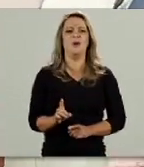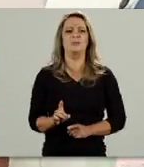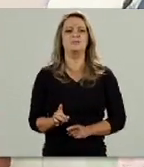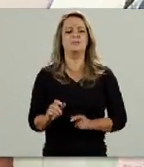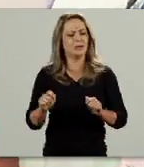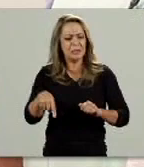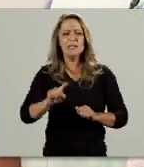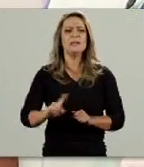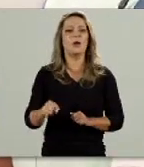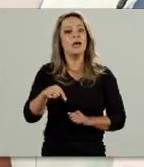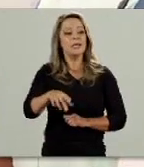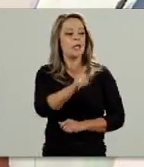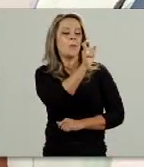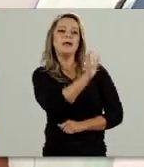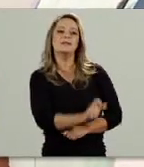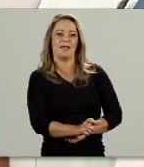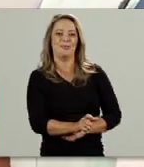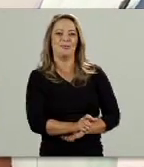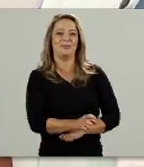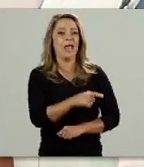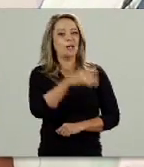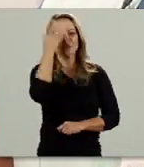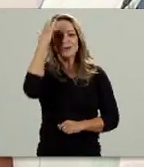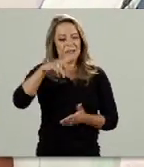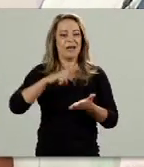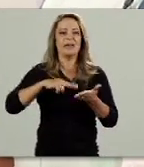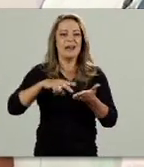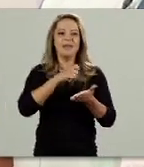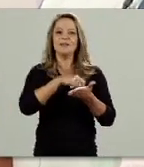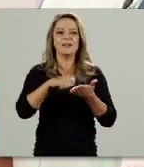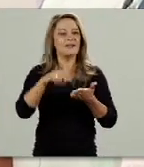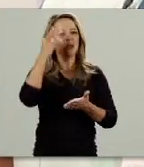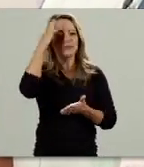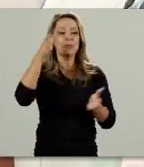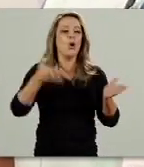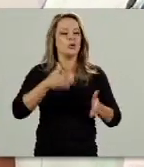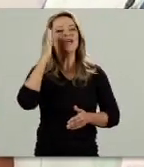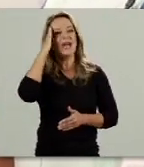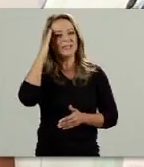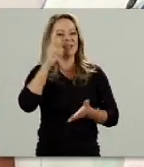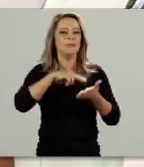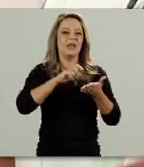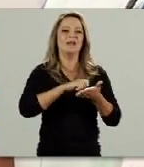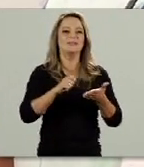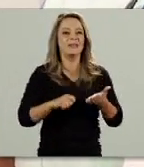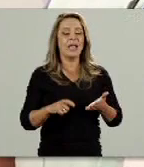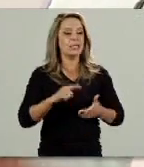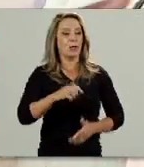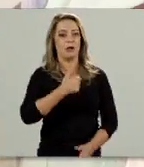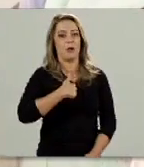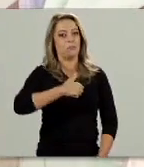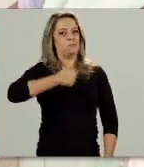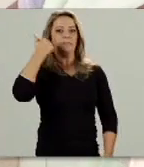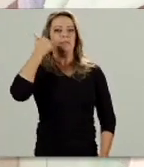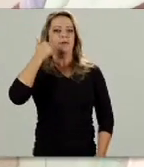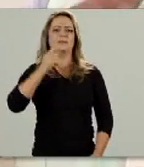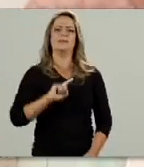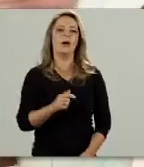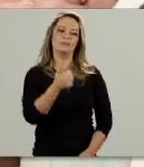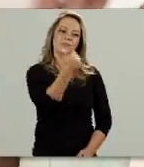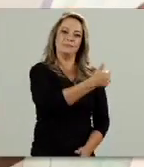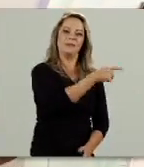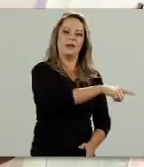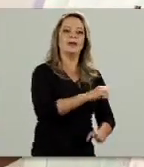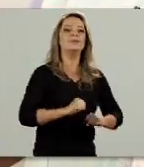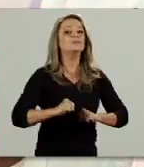nada, né? E aqui não, esse aqui é um exemplo, ó. Ela não sabia ler, ela não sabia escrever, ou já sabe ler, sabe escrever. Não que o mérito seja meu,